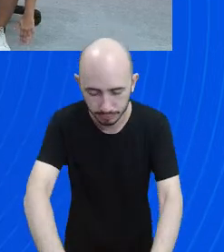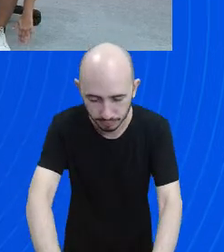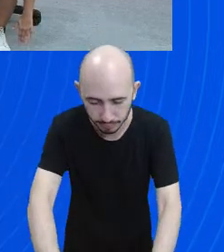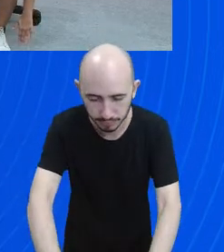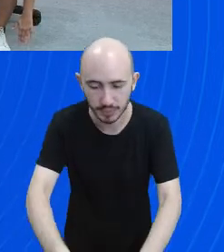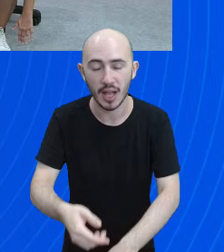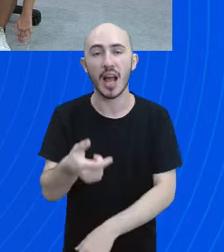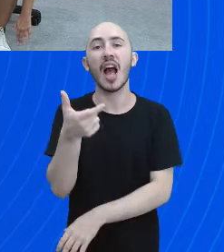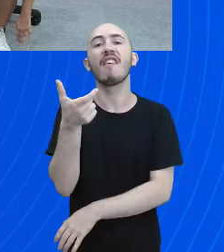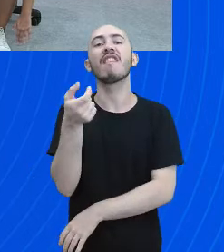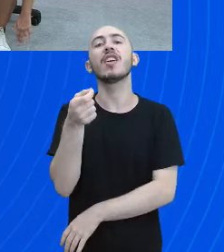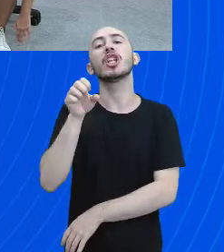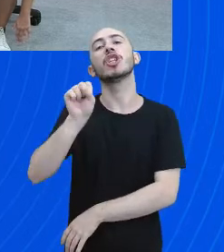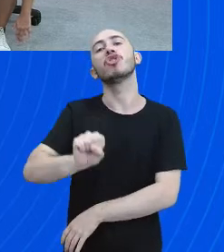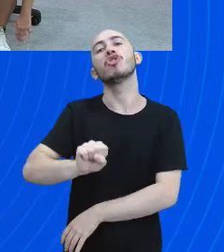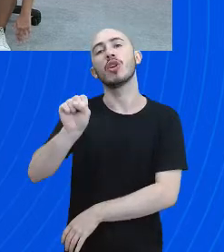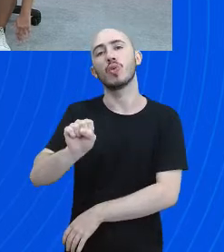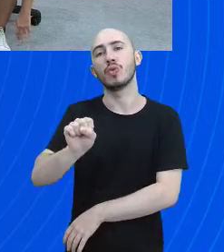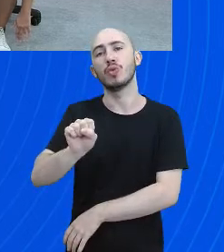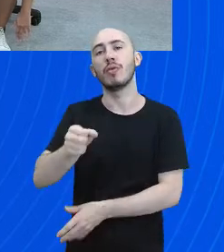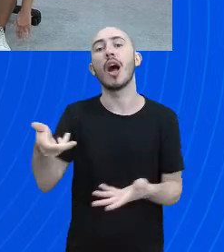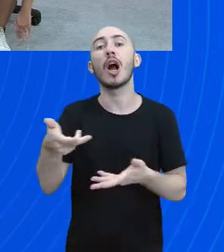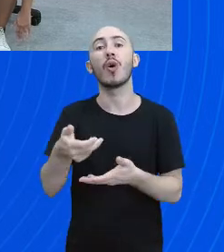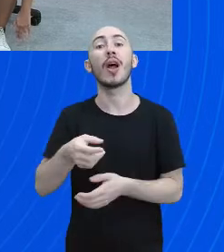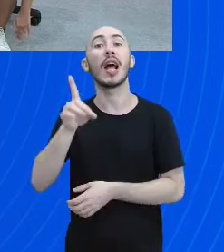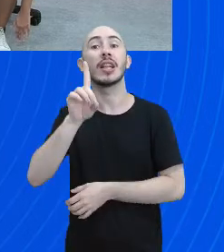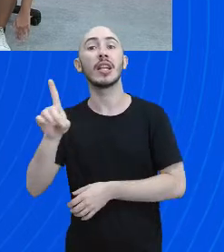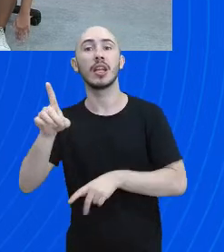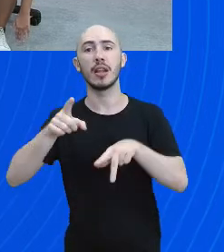cada perna. Primeiro à direita.